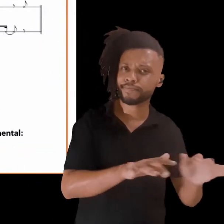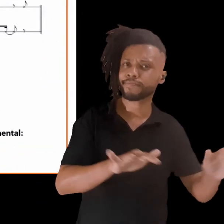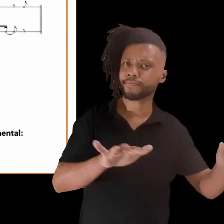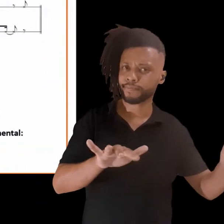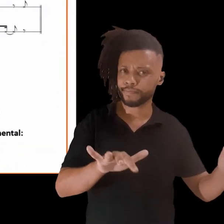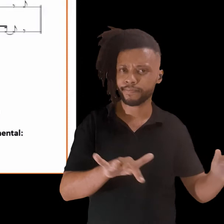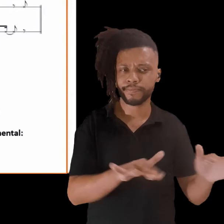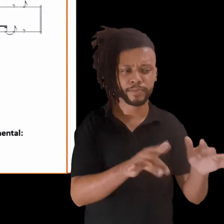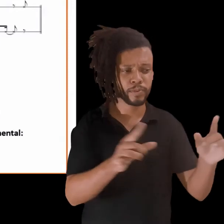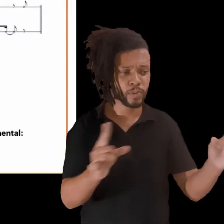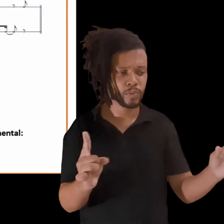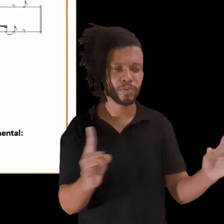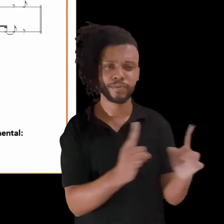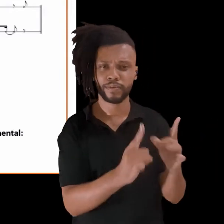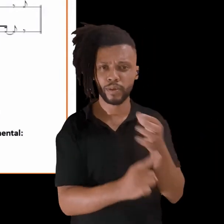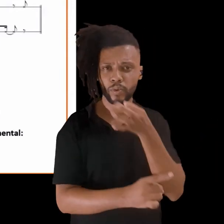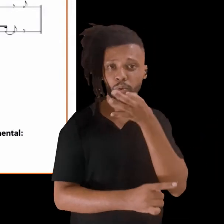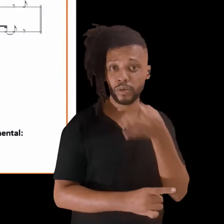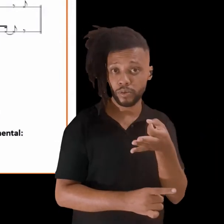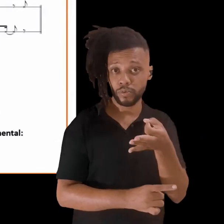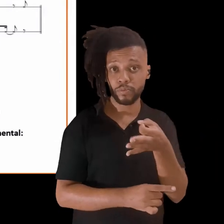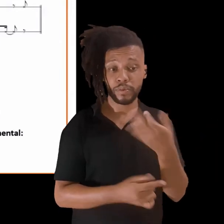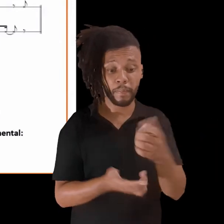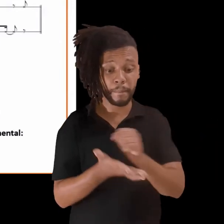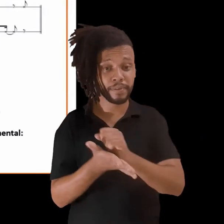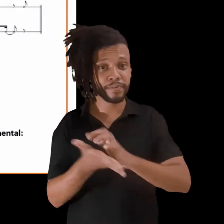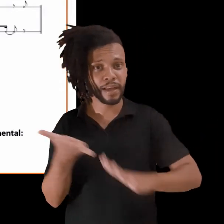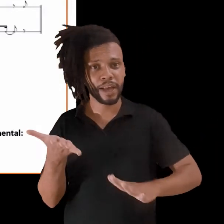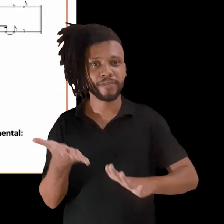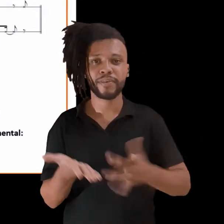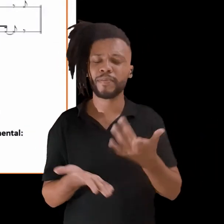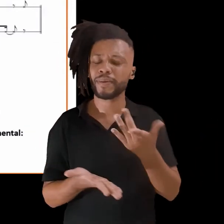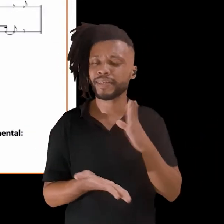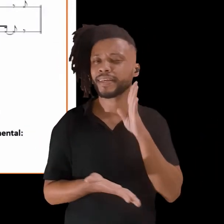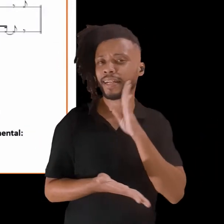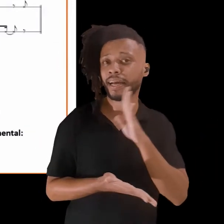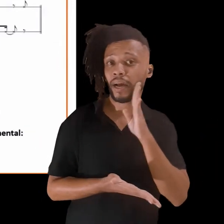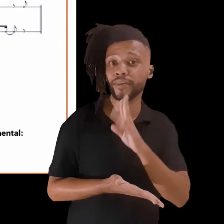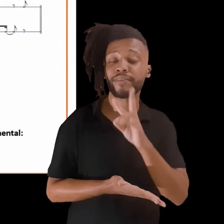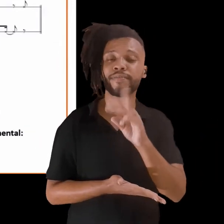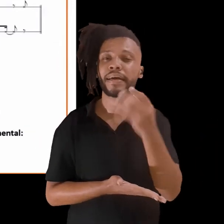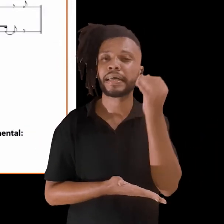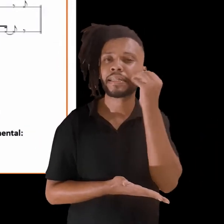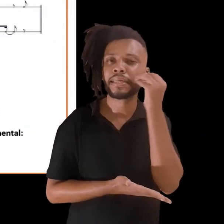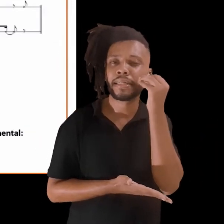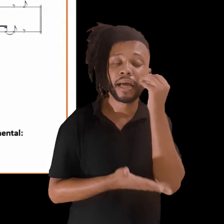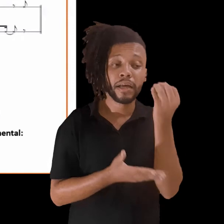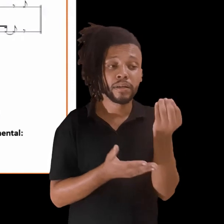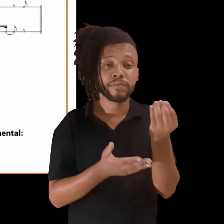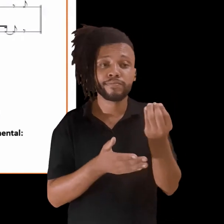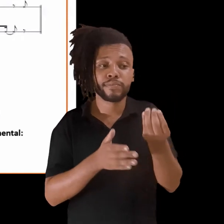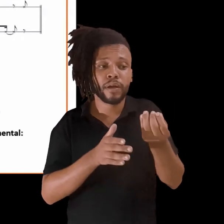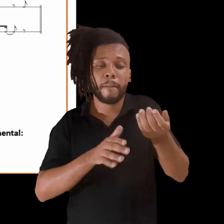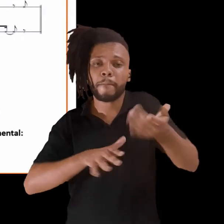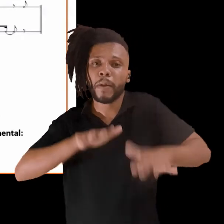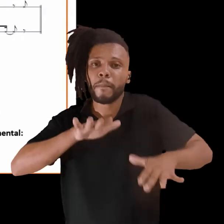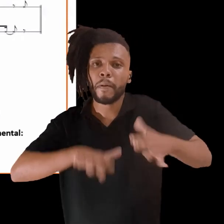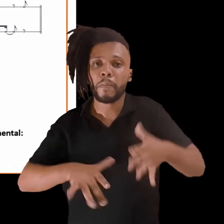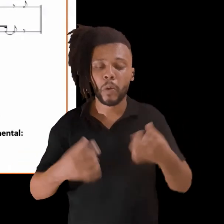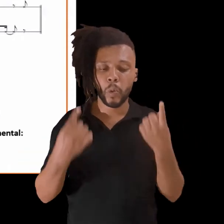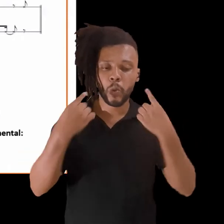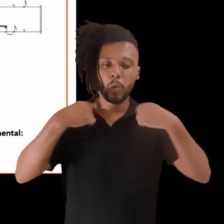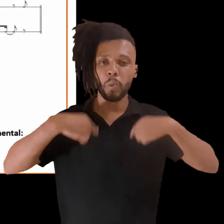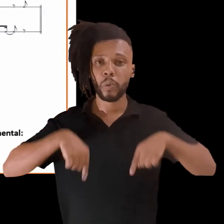faz bolão. Para o vocalize ficar ainda mais divertido, vamos colocar uma percussão